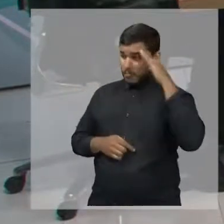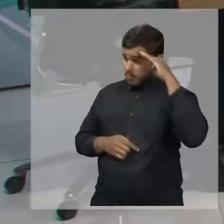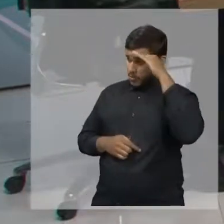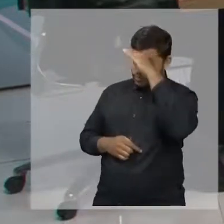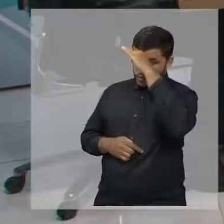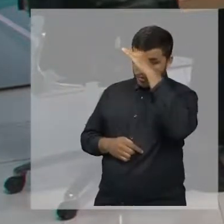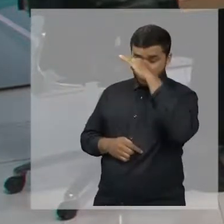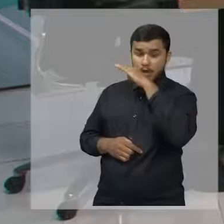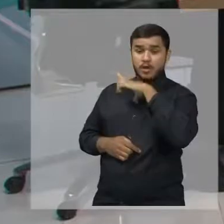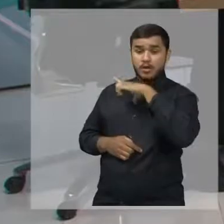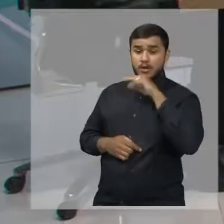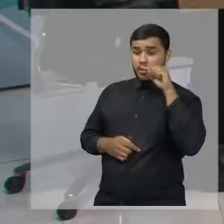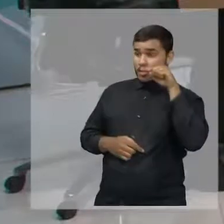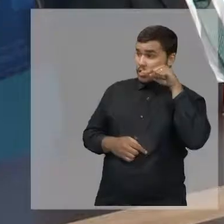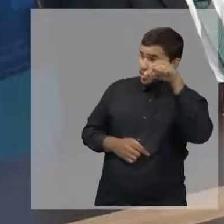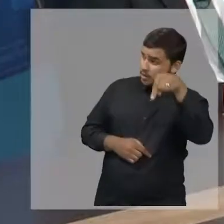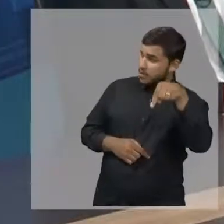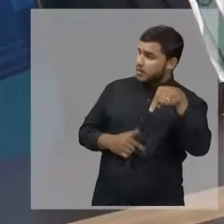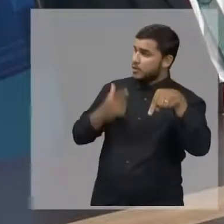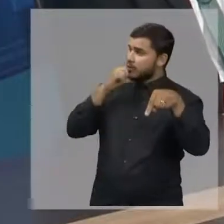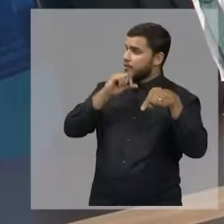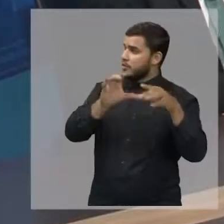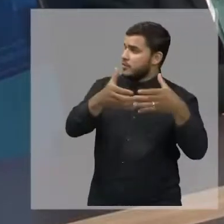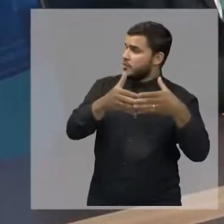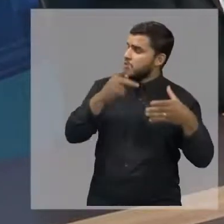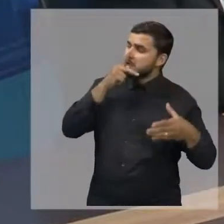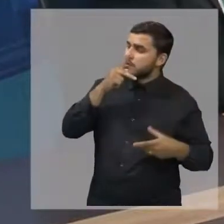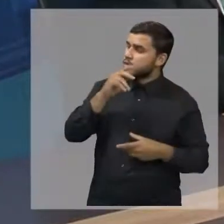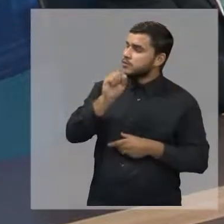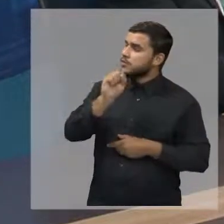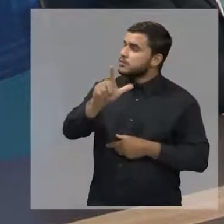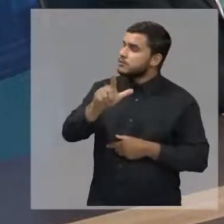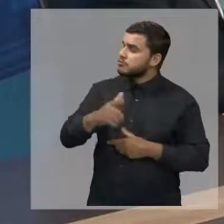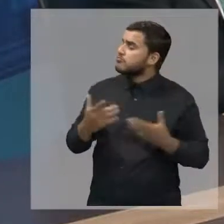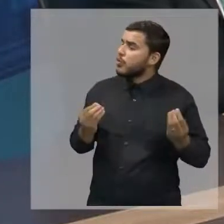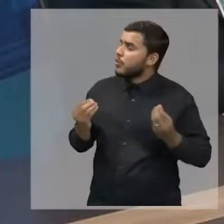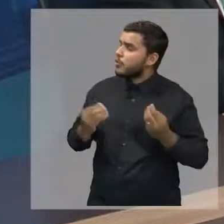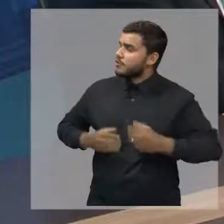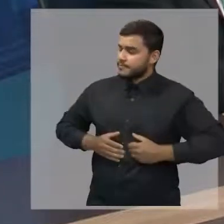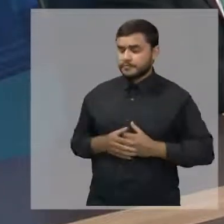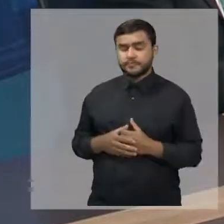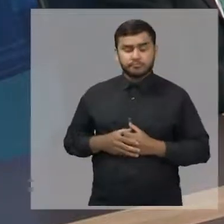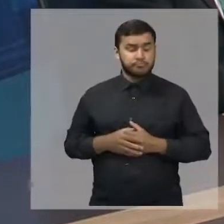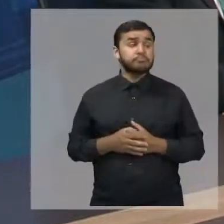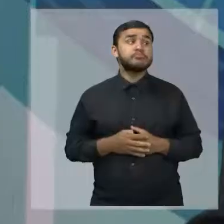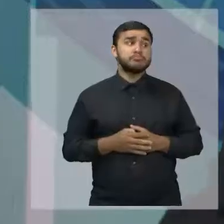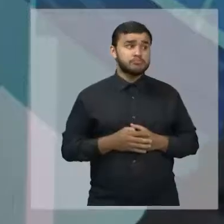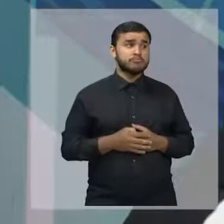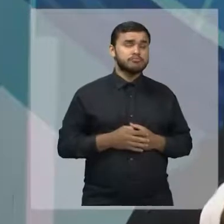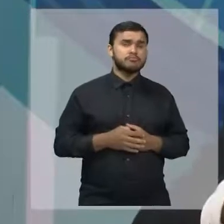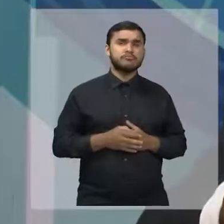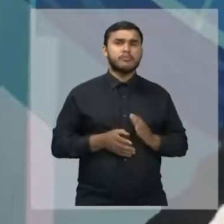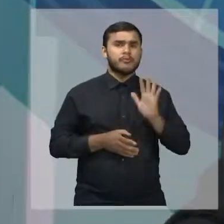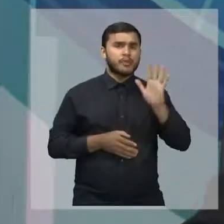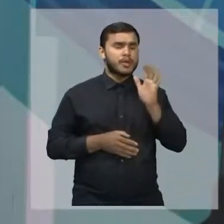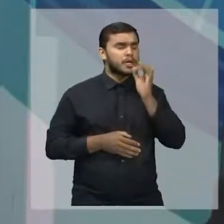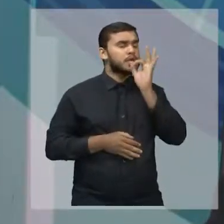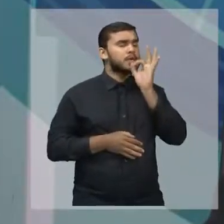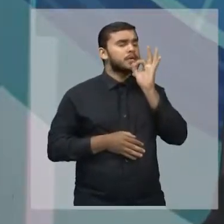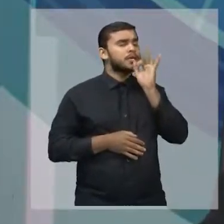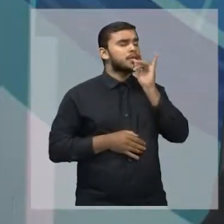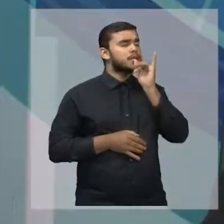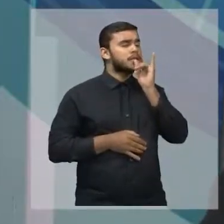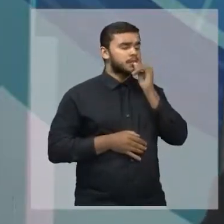instância partidária, no caso, pela sua executiva? Em primeiro lugar, não há nenhuma identificação em relação ao